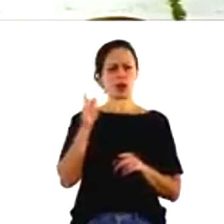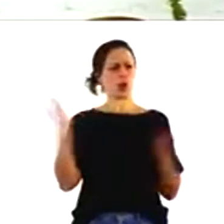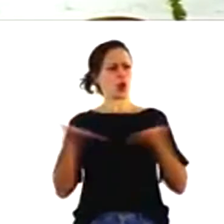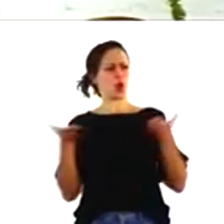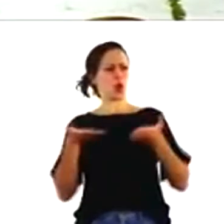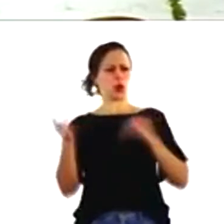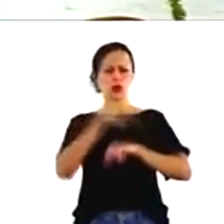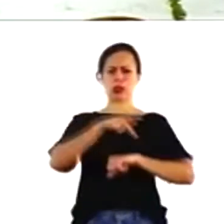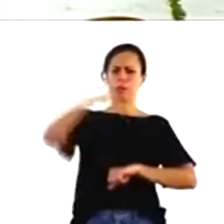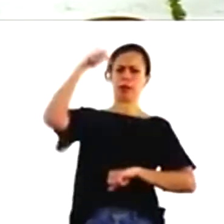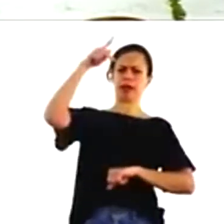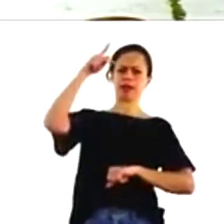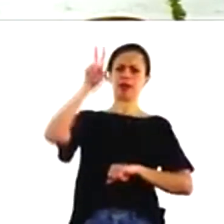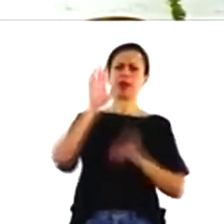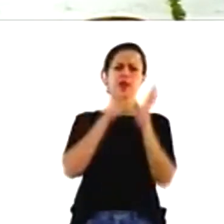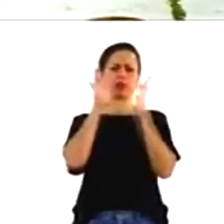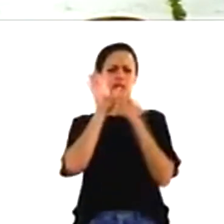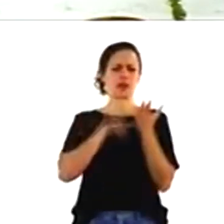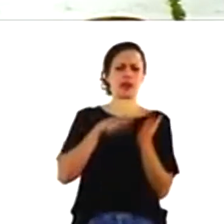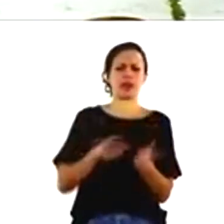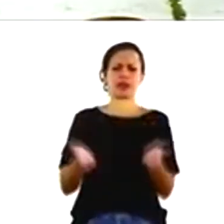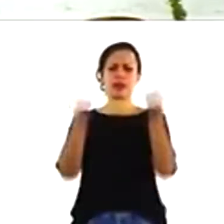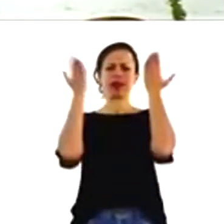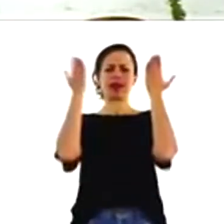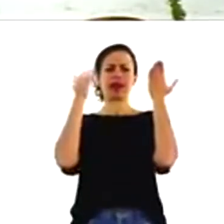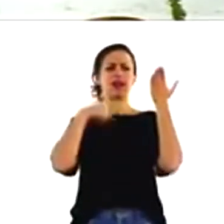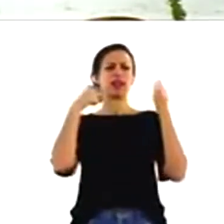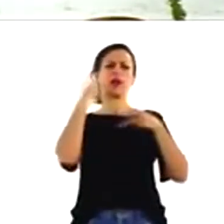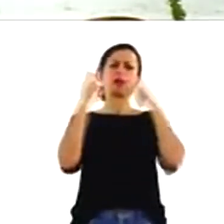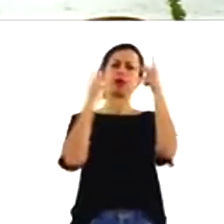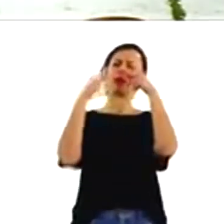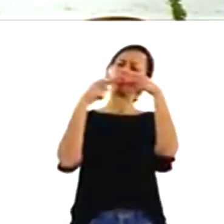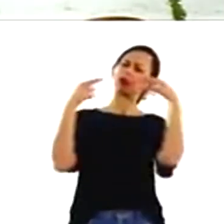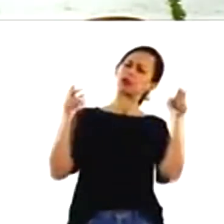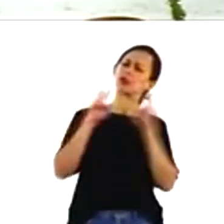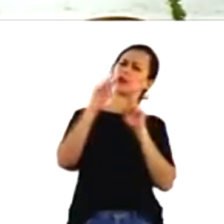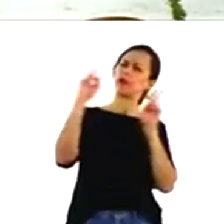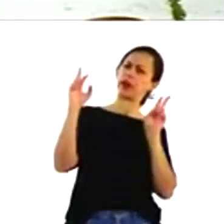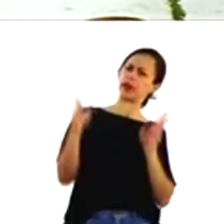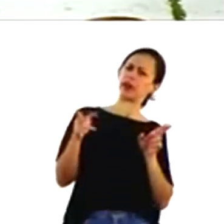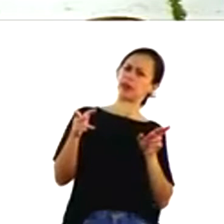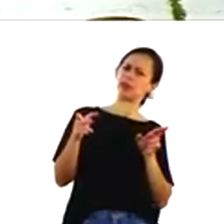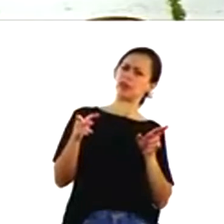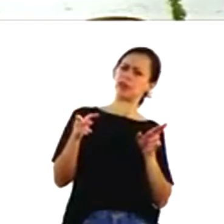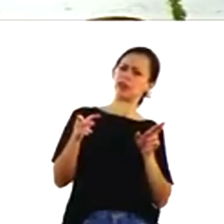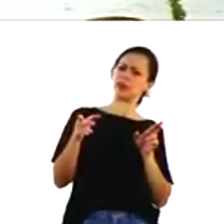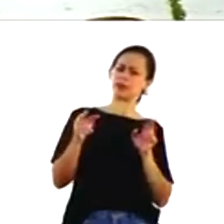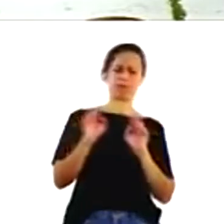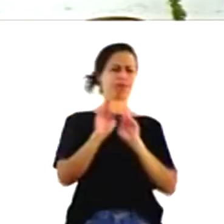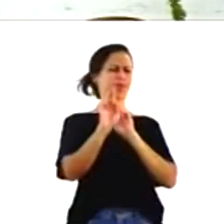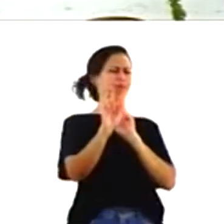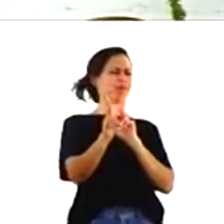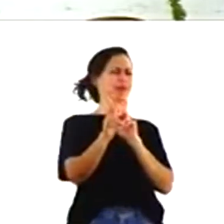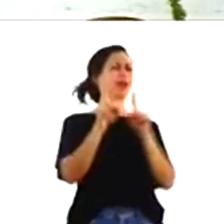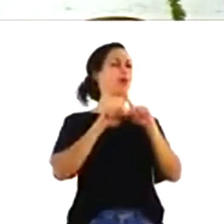assim no versículo 19: e qual é a suprema grandeza